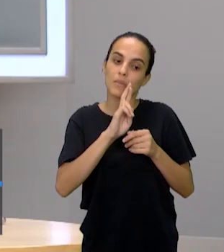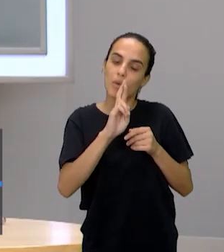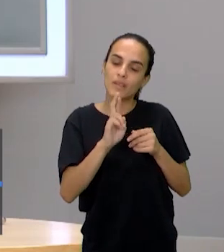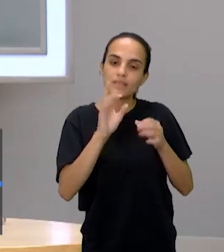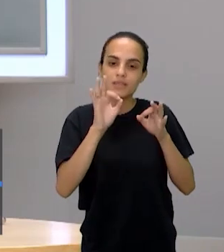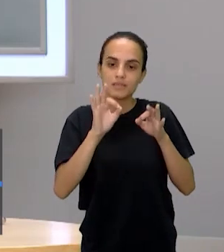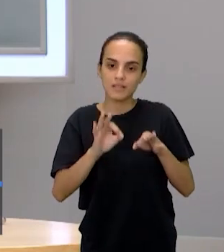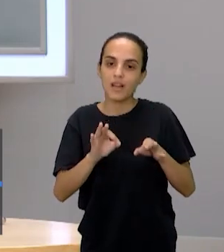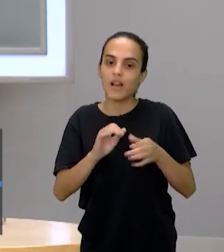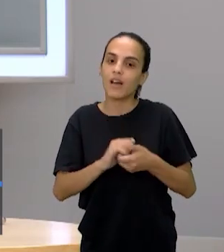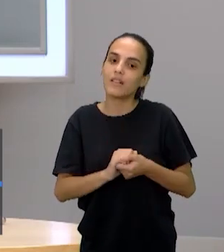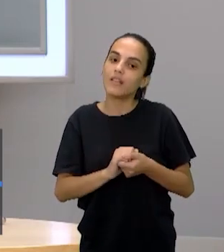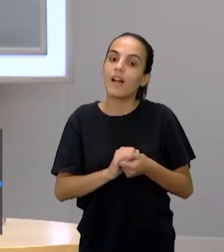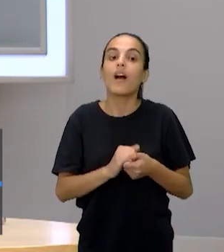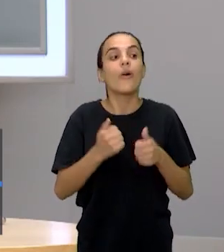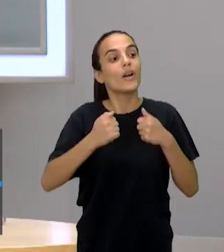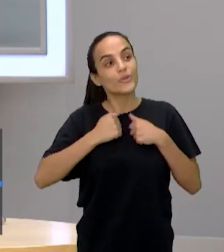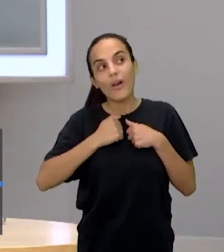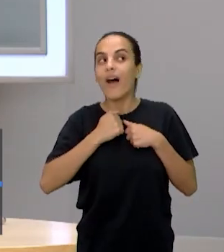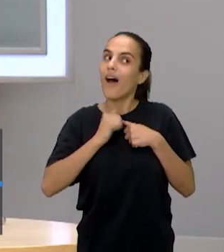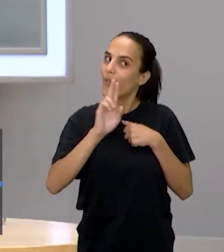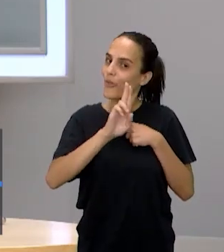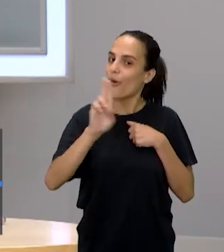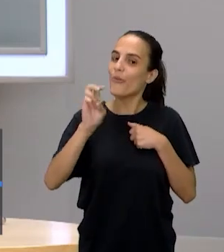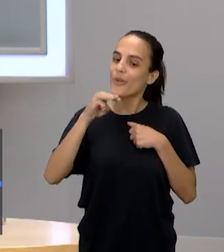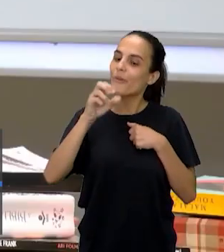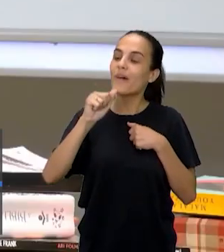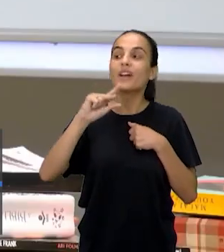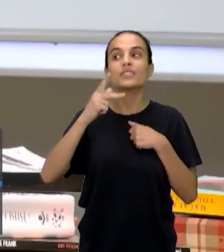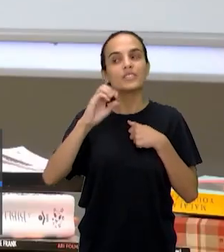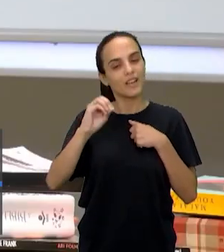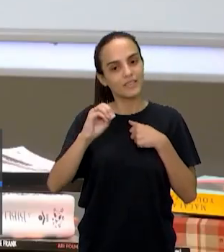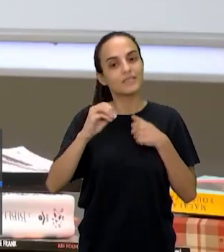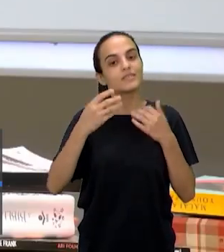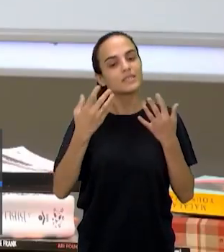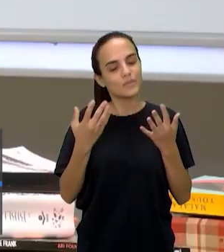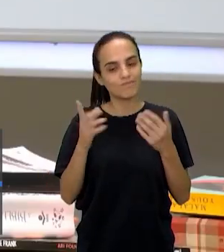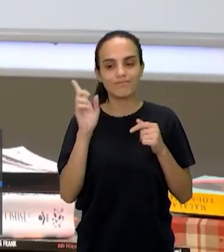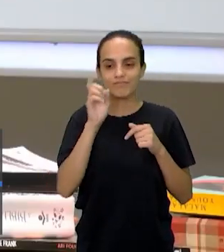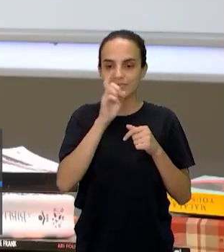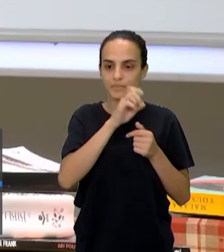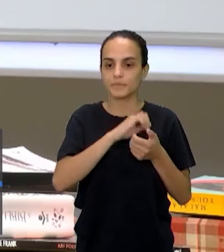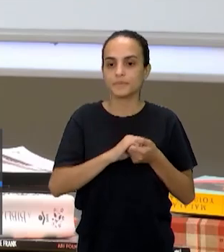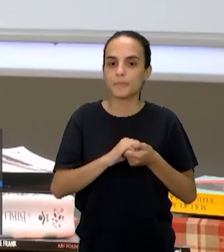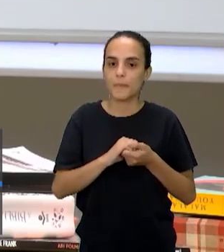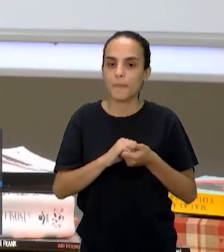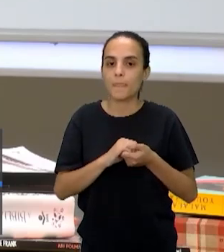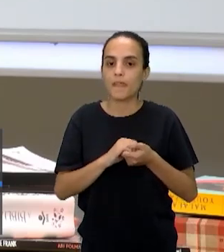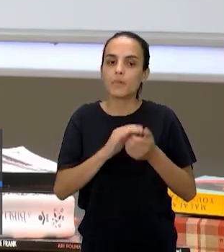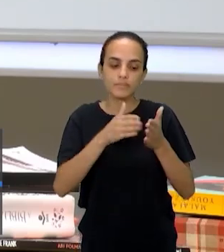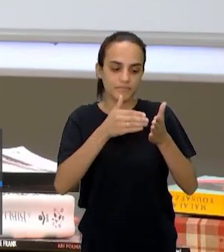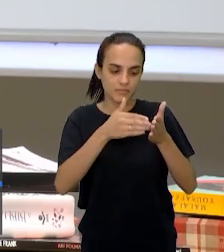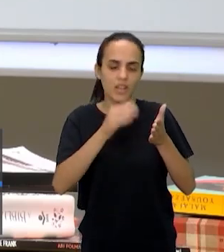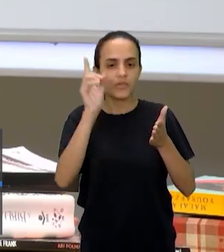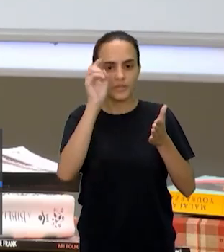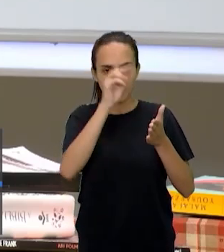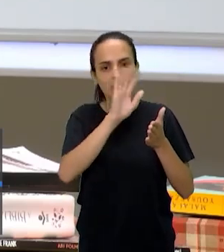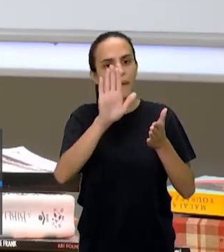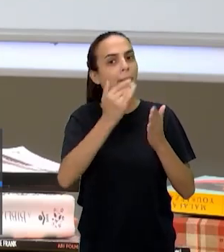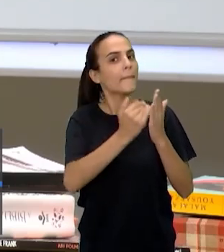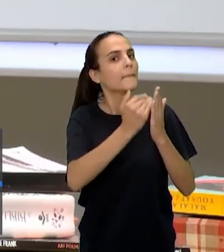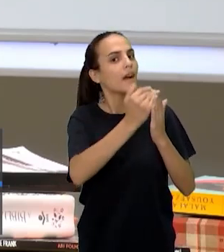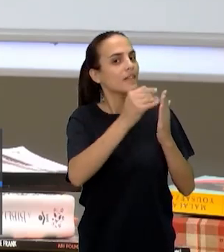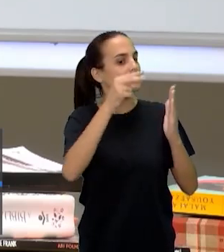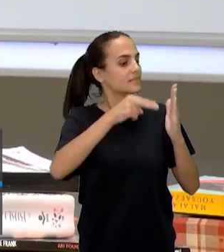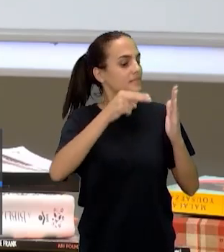dita. Então, um autor, Machado de Assis. Livro, Bíblia. Então, assim, são livros difíceis, né, complexos, e são os mais lidos.